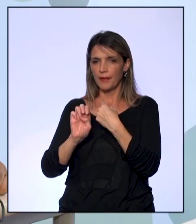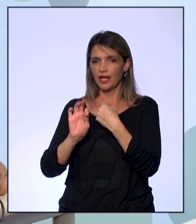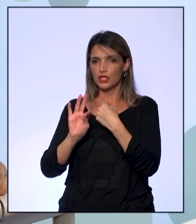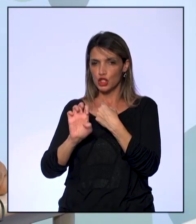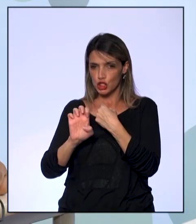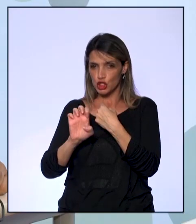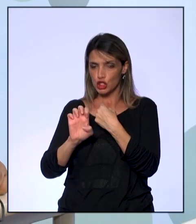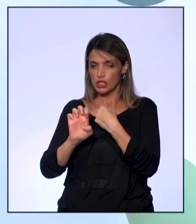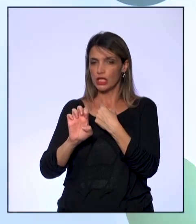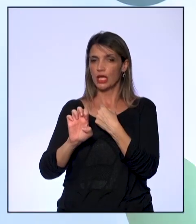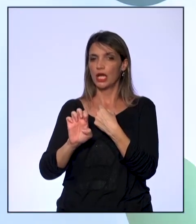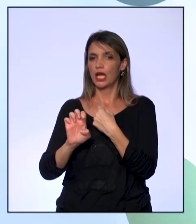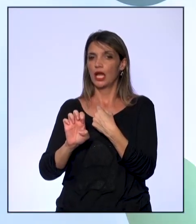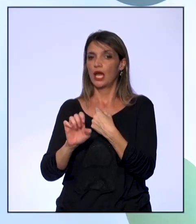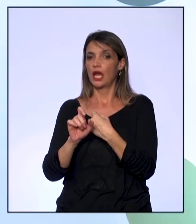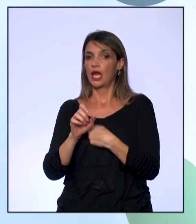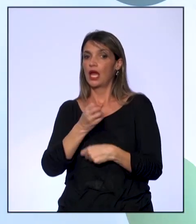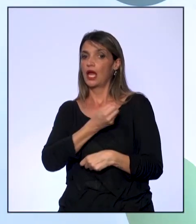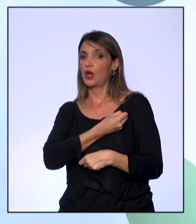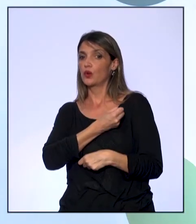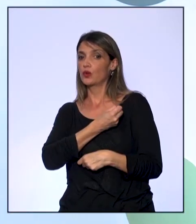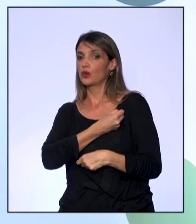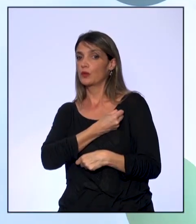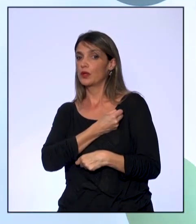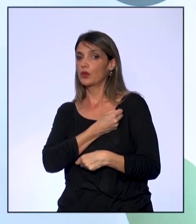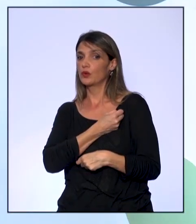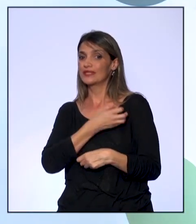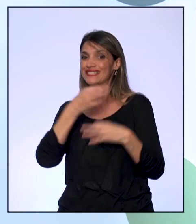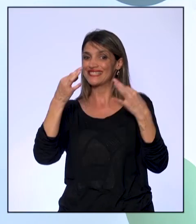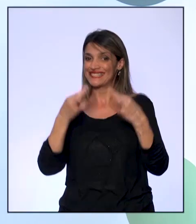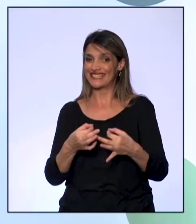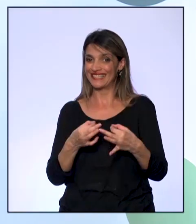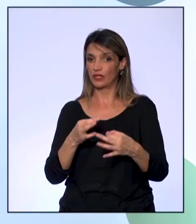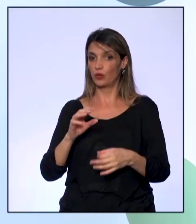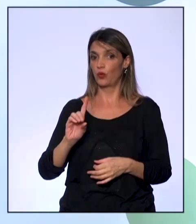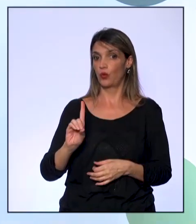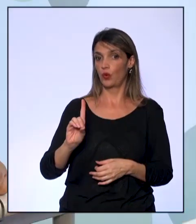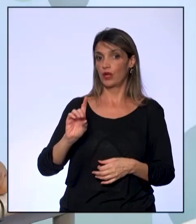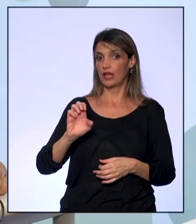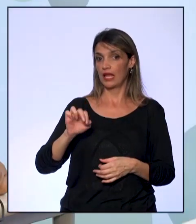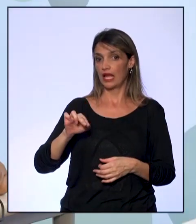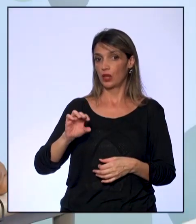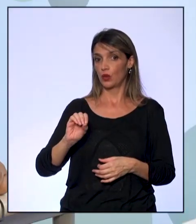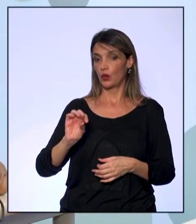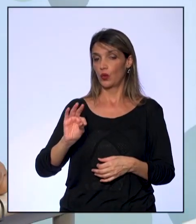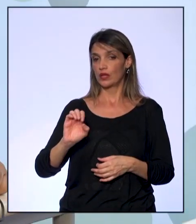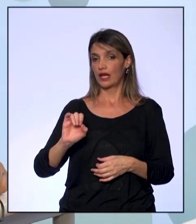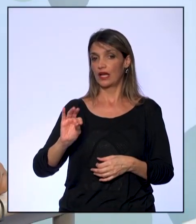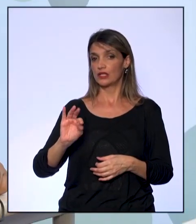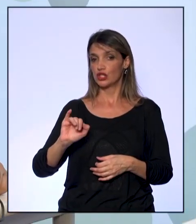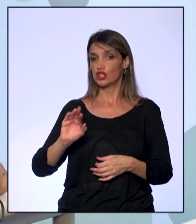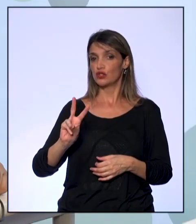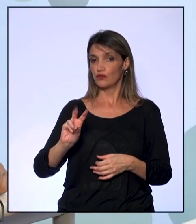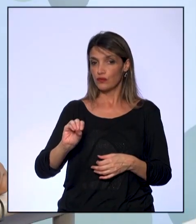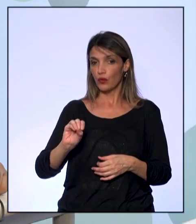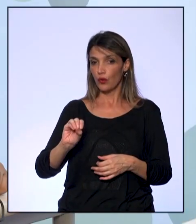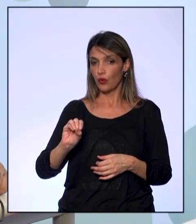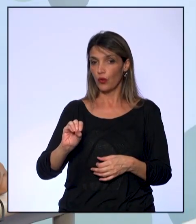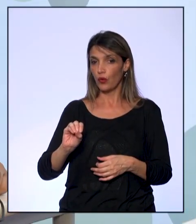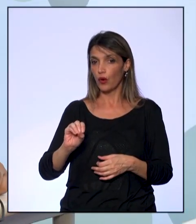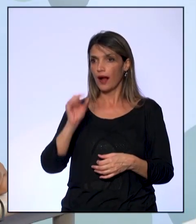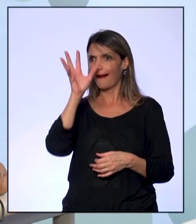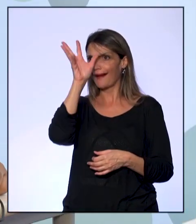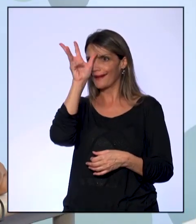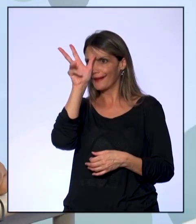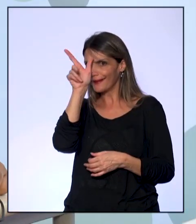denotativo lembra disso mauro sentido denotativo e isso o real real físico da palavra a palavra não é que você procurou a